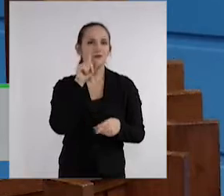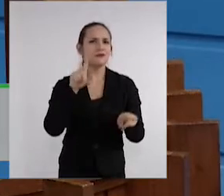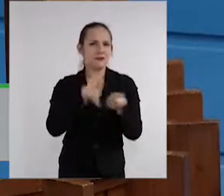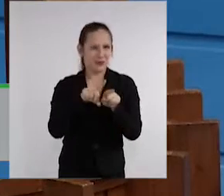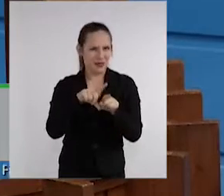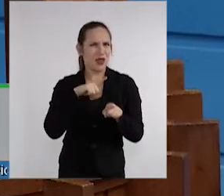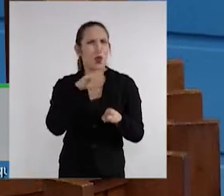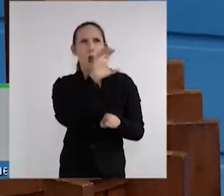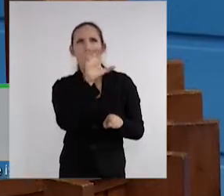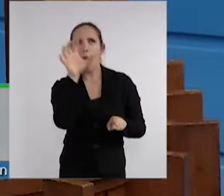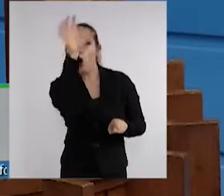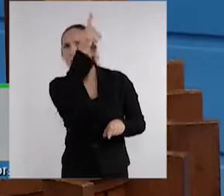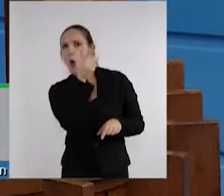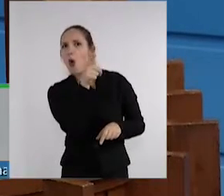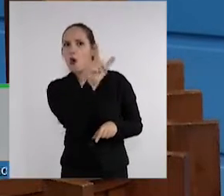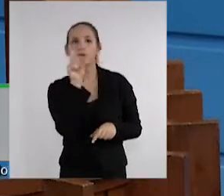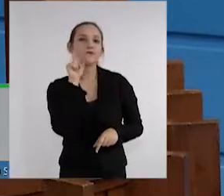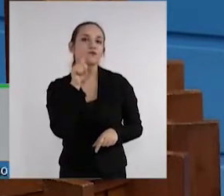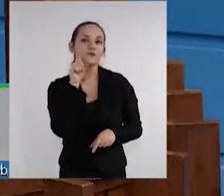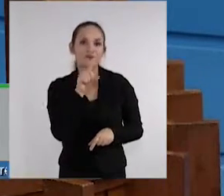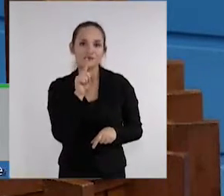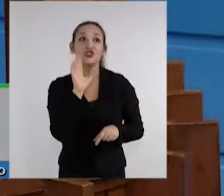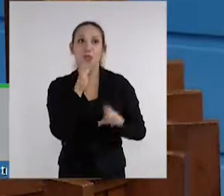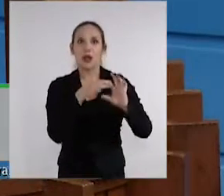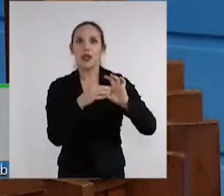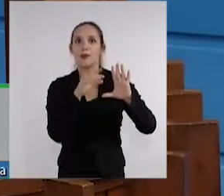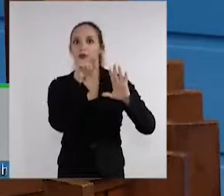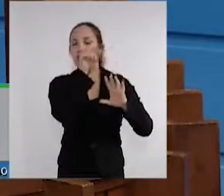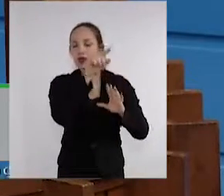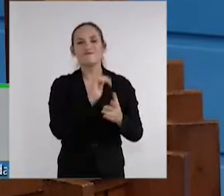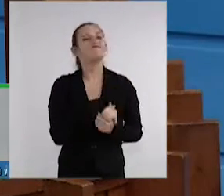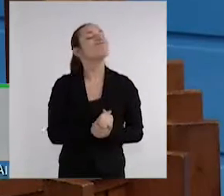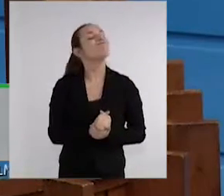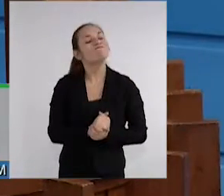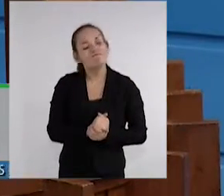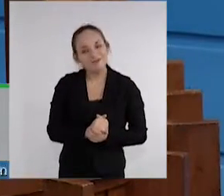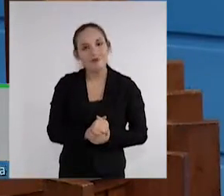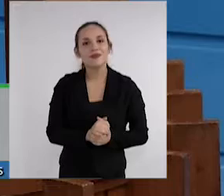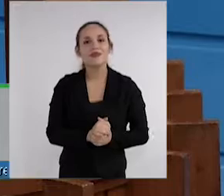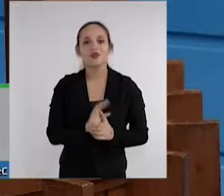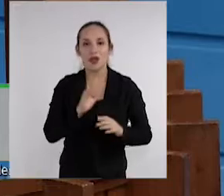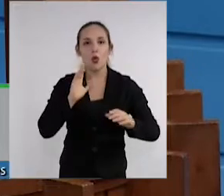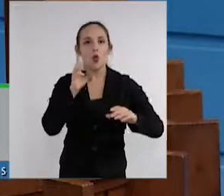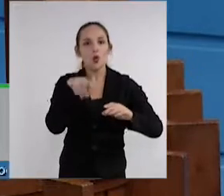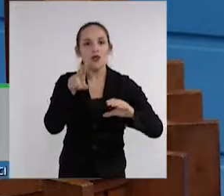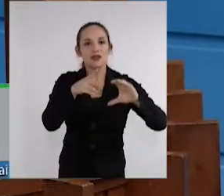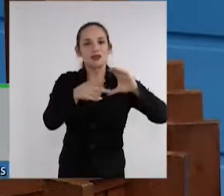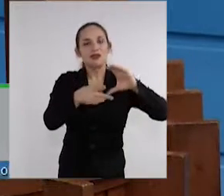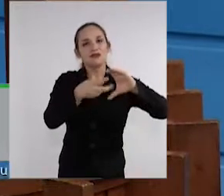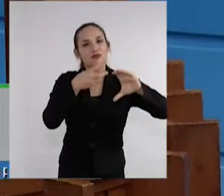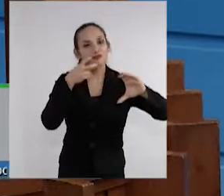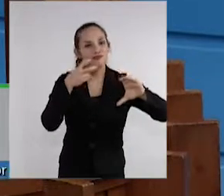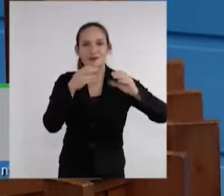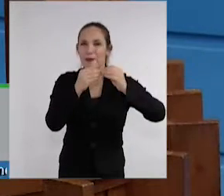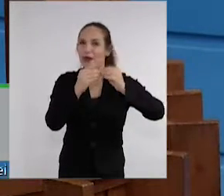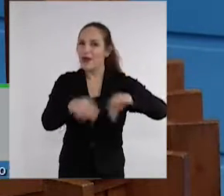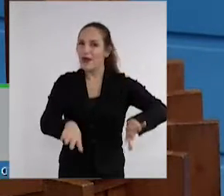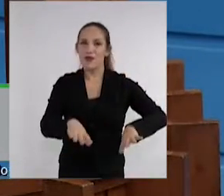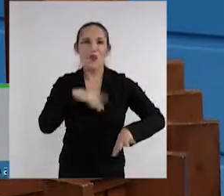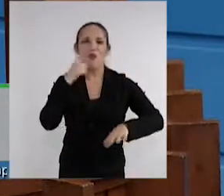outras regiões em que foi permitido e está sendo feita a extração do gás de xisto, danos